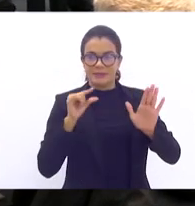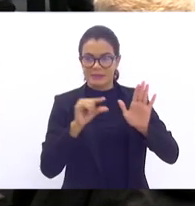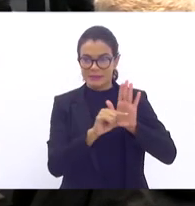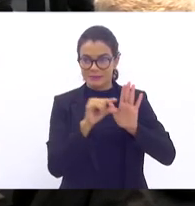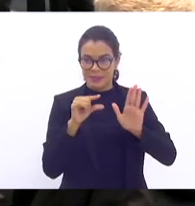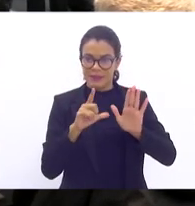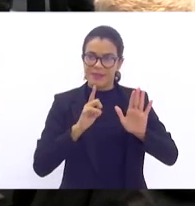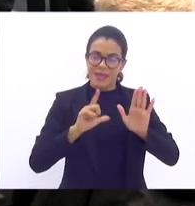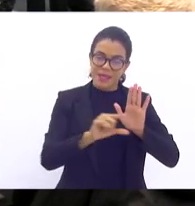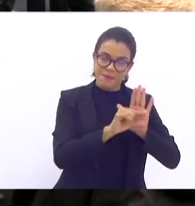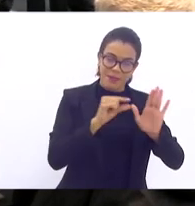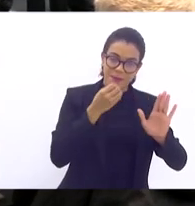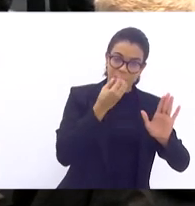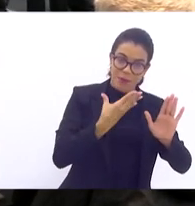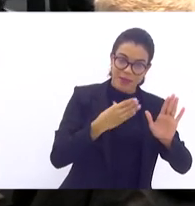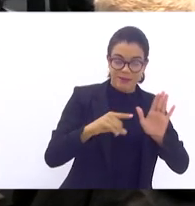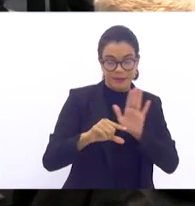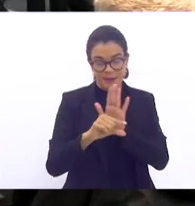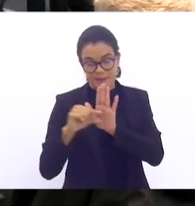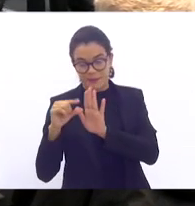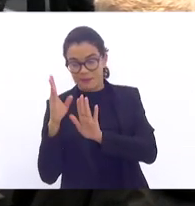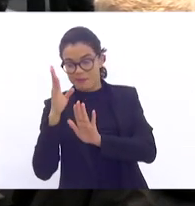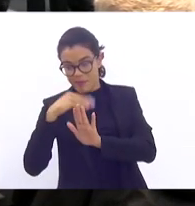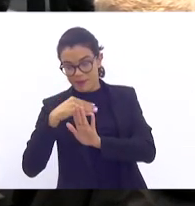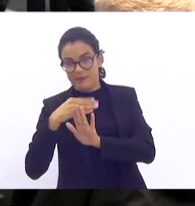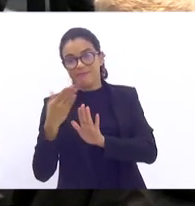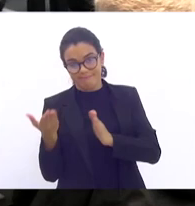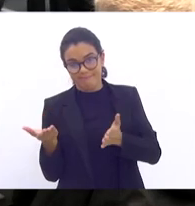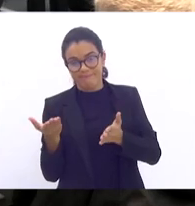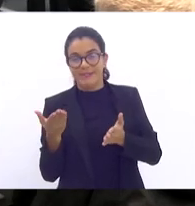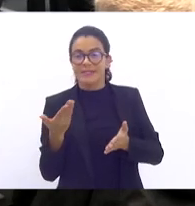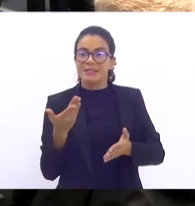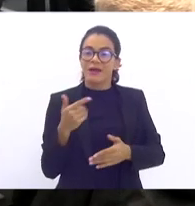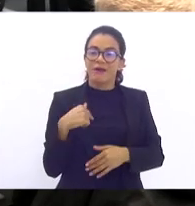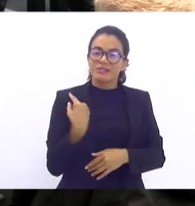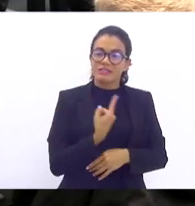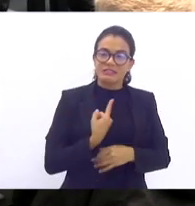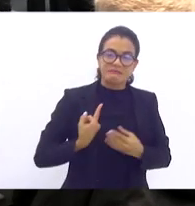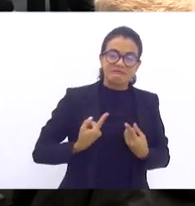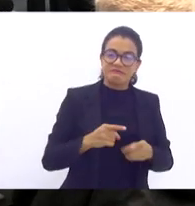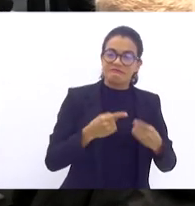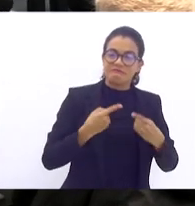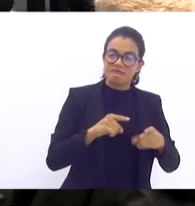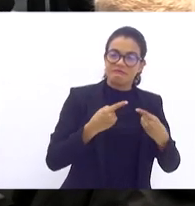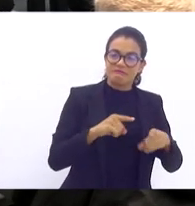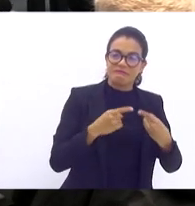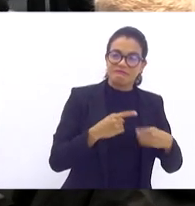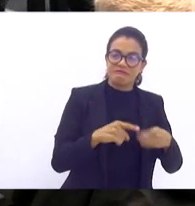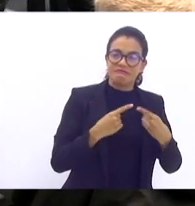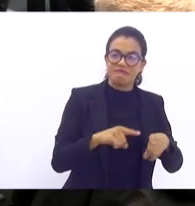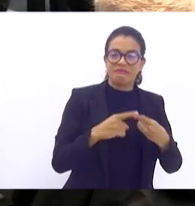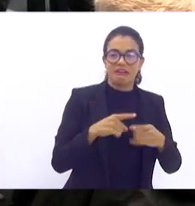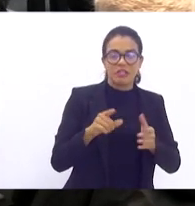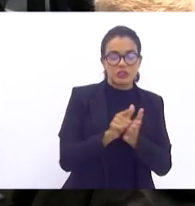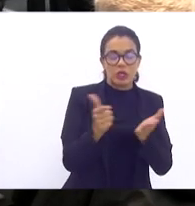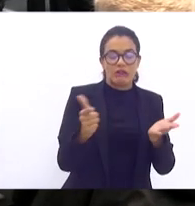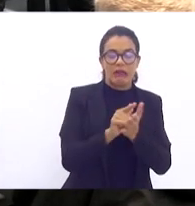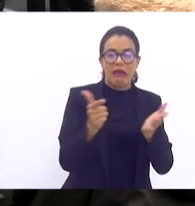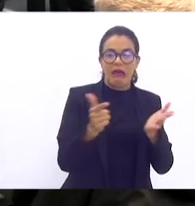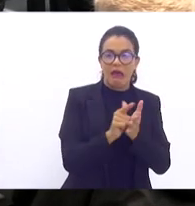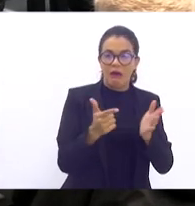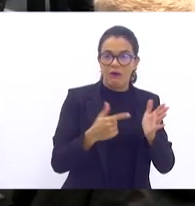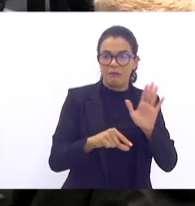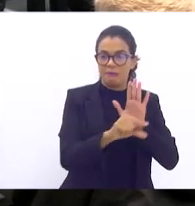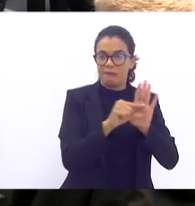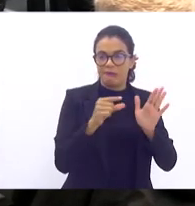a gente sabe que tem emenda para o bem Tem emenda para o mal né Então em vez de a gente tá aí frequentando as páginas de jornais e vendem emendas